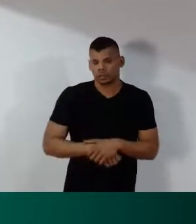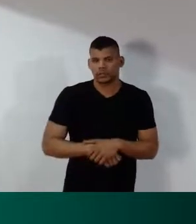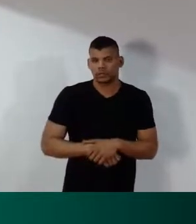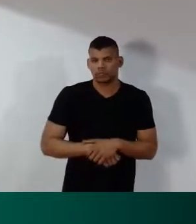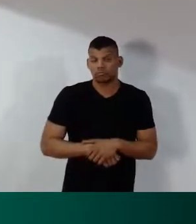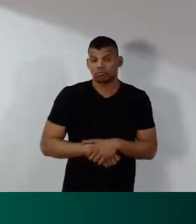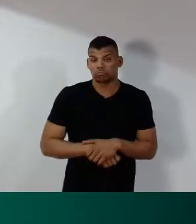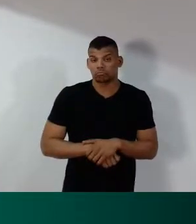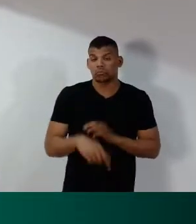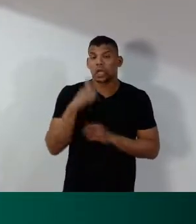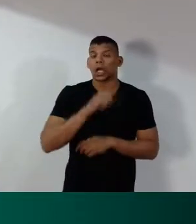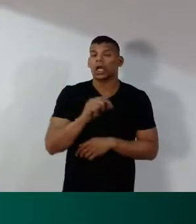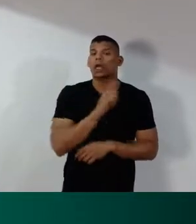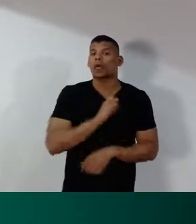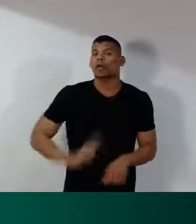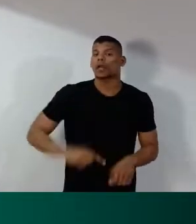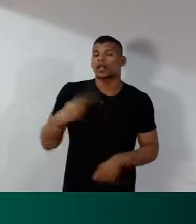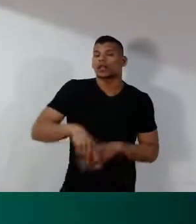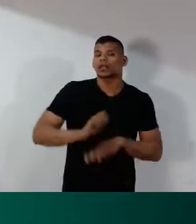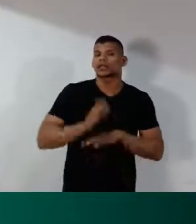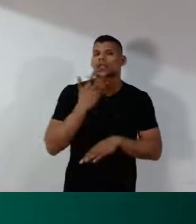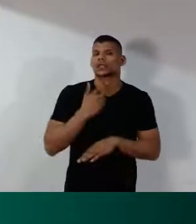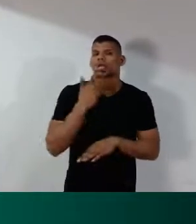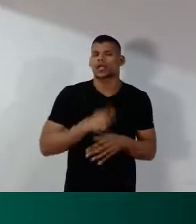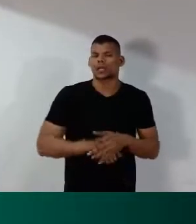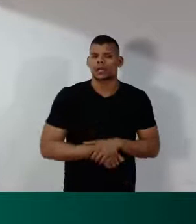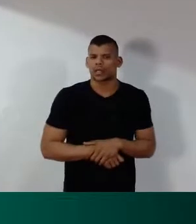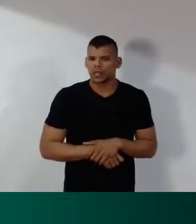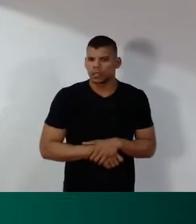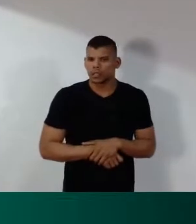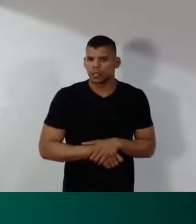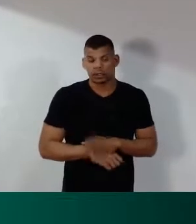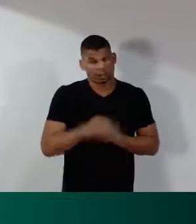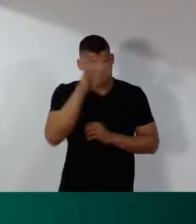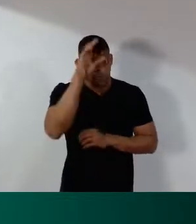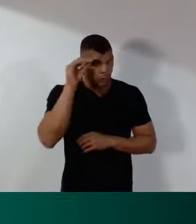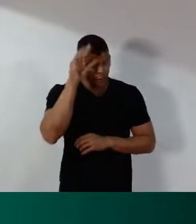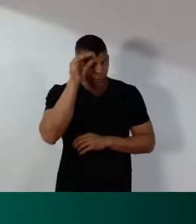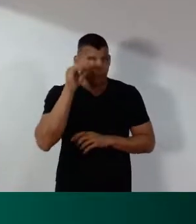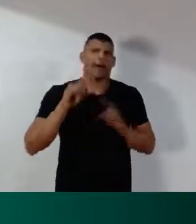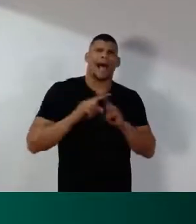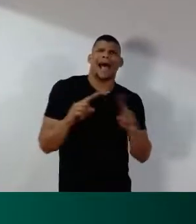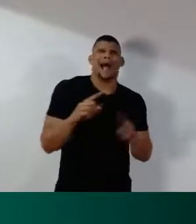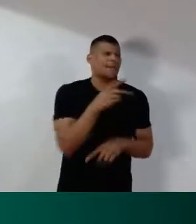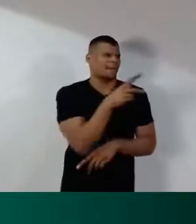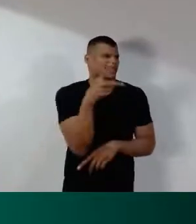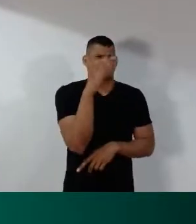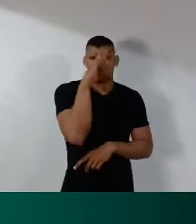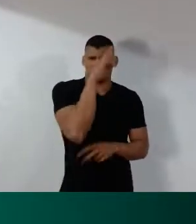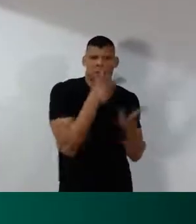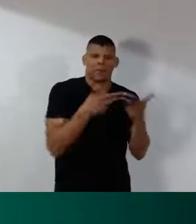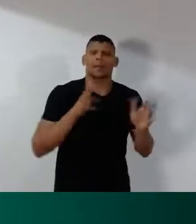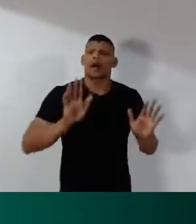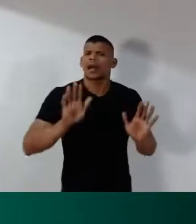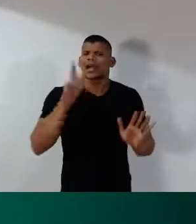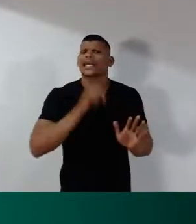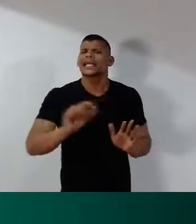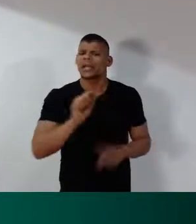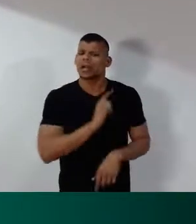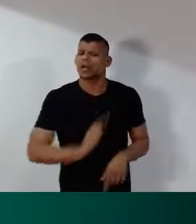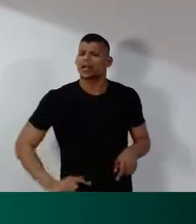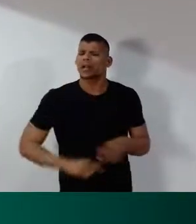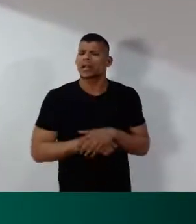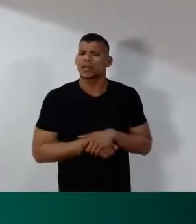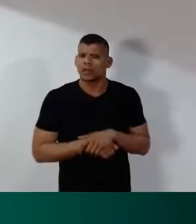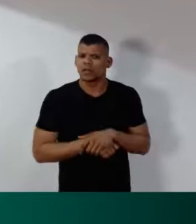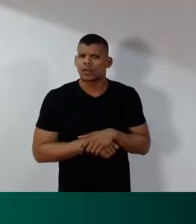Esse é um dado concreto com certeza sumiu não diminuíram que eu tenho certeza que em dois anos não teve política efetiva que